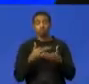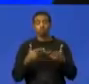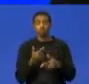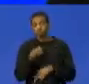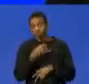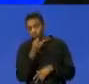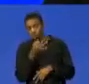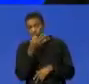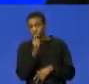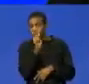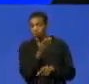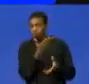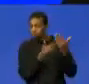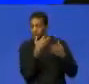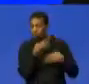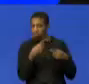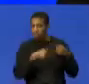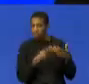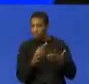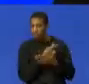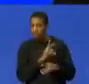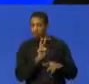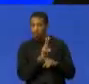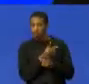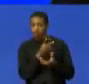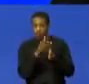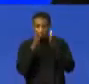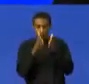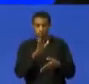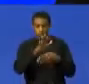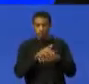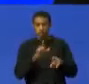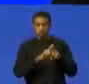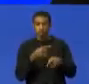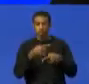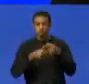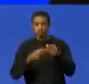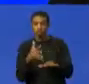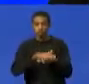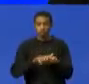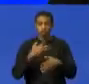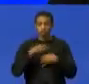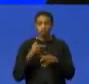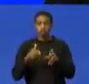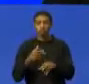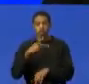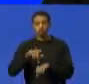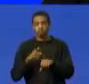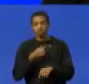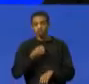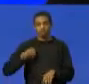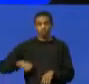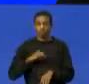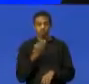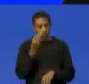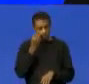críticas àquele modelo hegemônico, né, de cuidado centrado na doença e incorpora as propostas defendidas na Conferência de